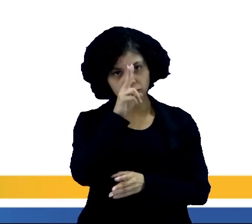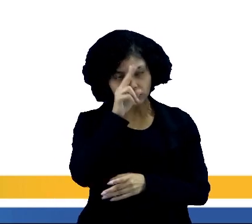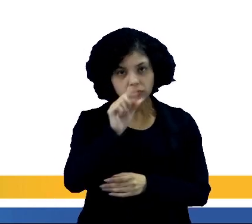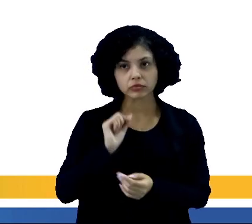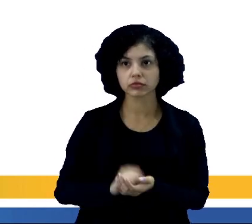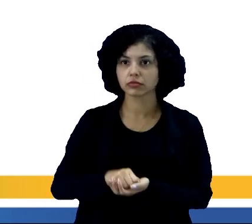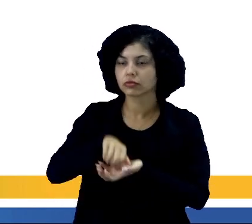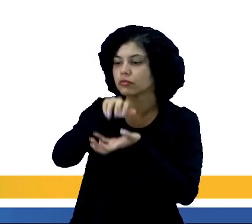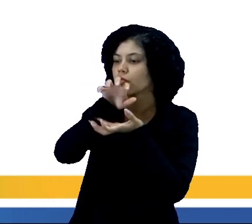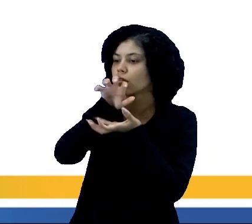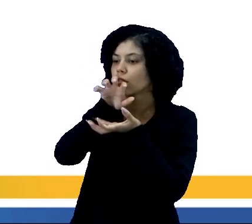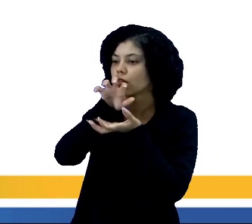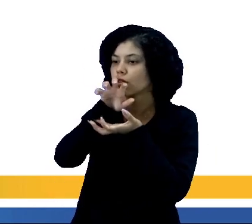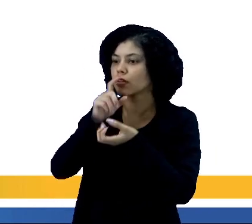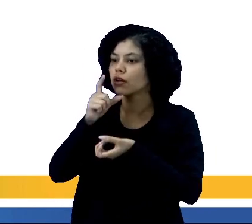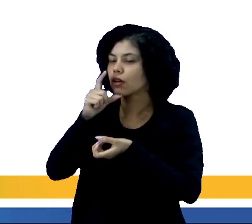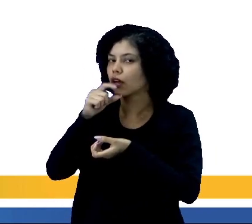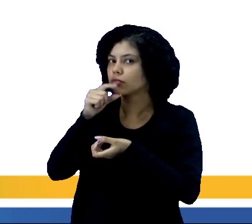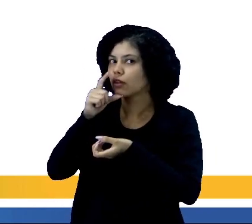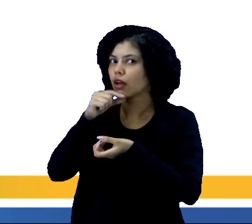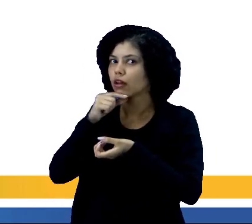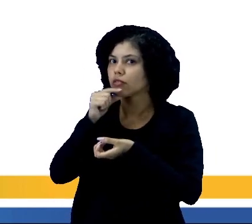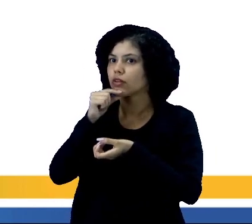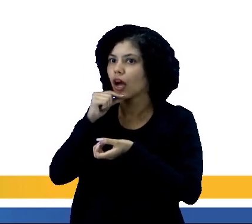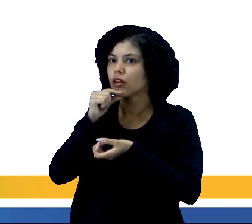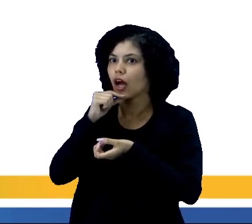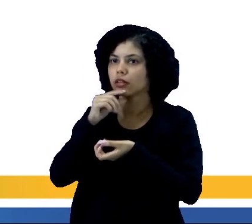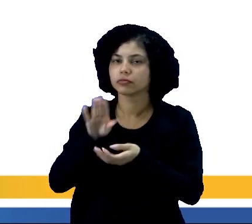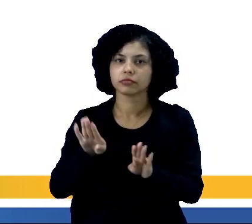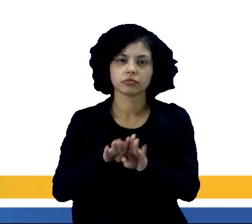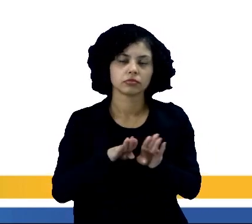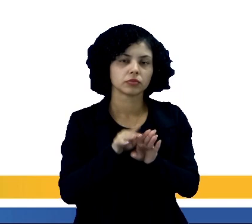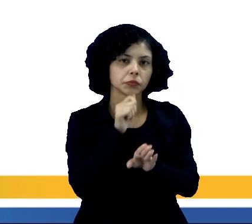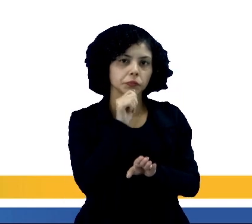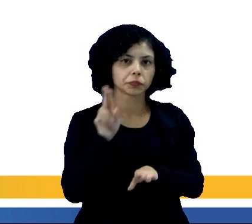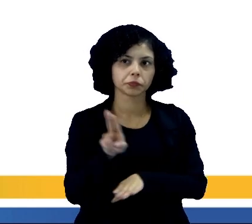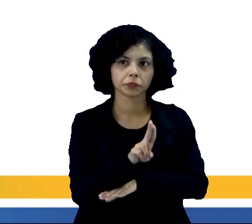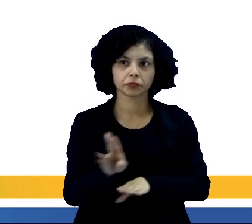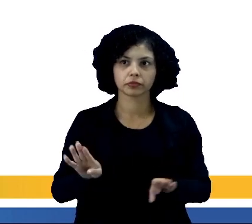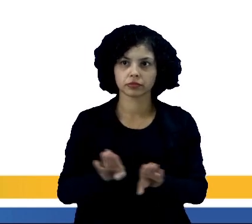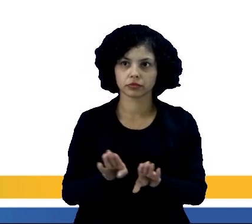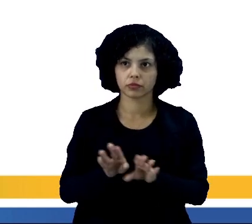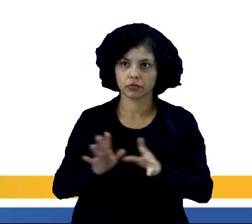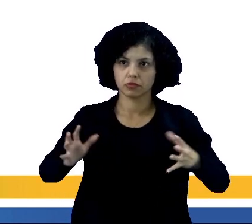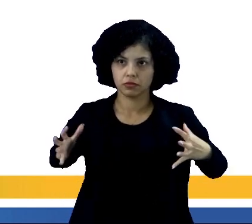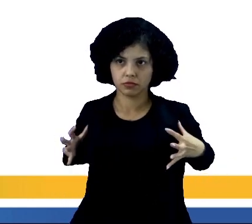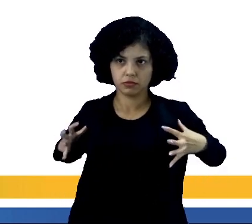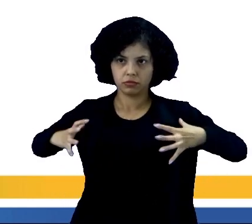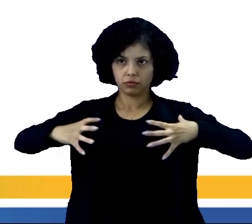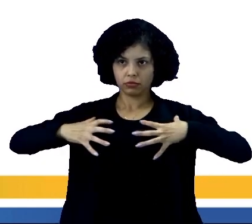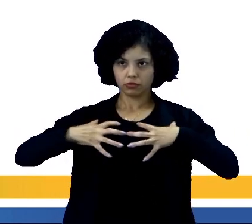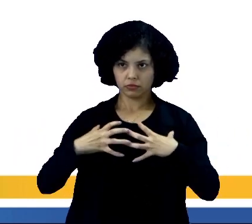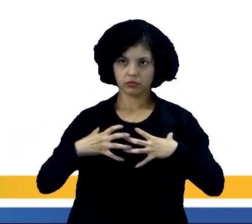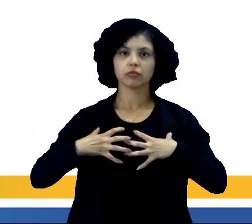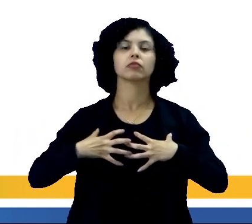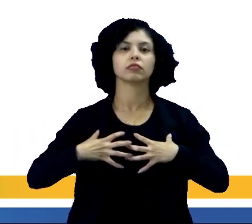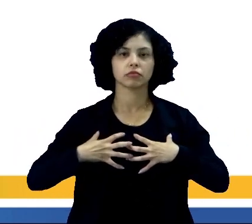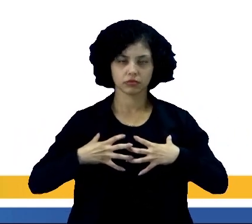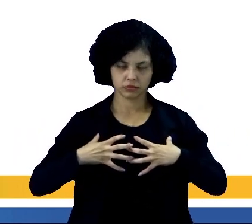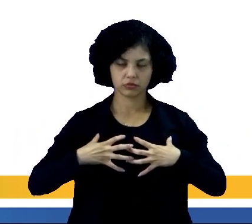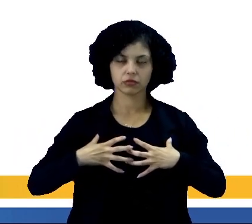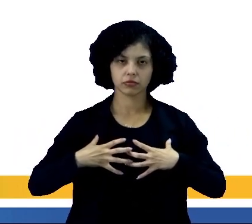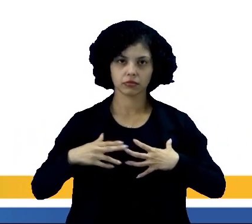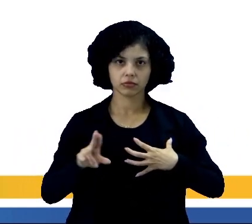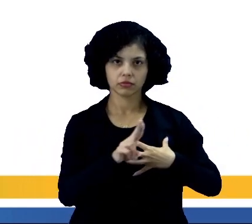que mandíbula é a parte móvel, maxilar é a parte fixa, tudo bem? E temos ali a região da caixa